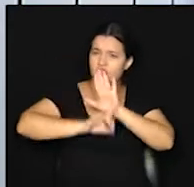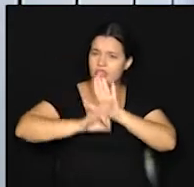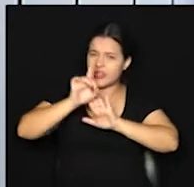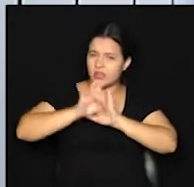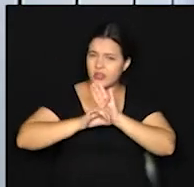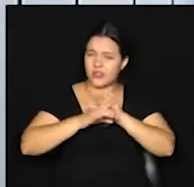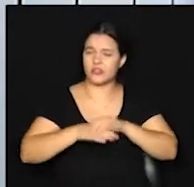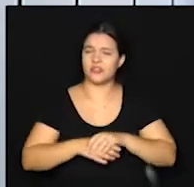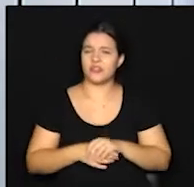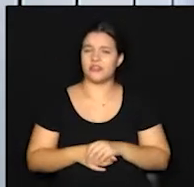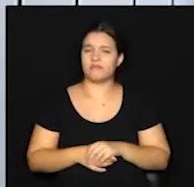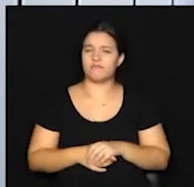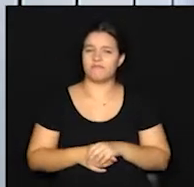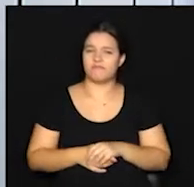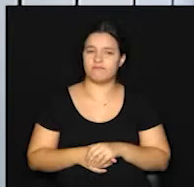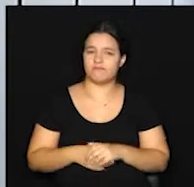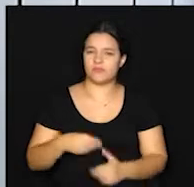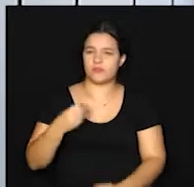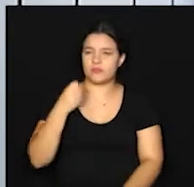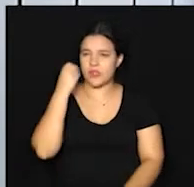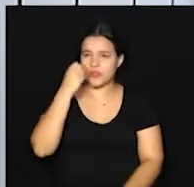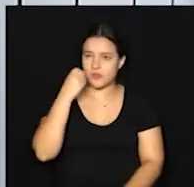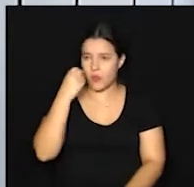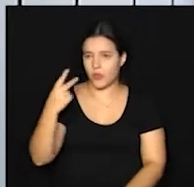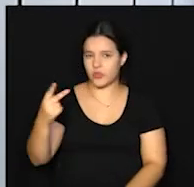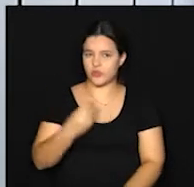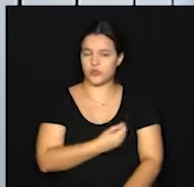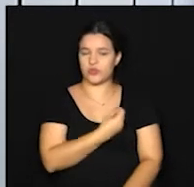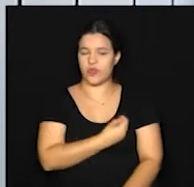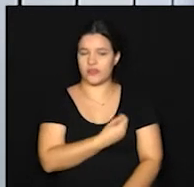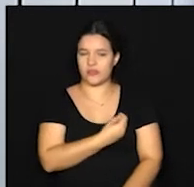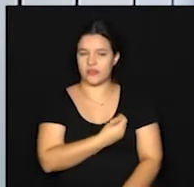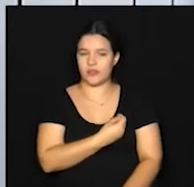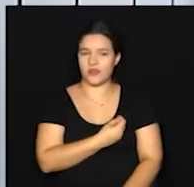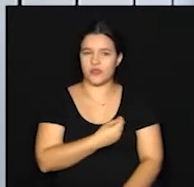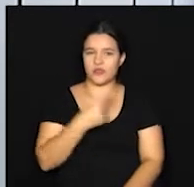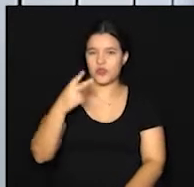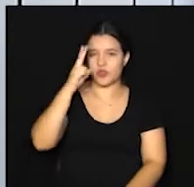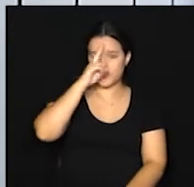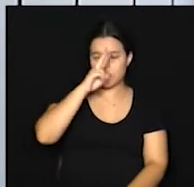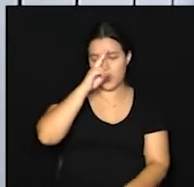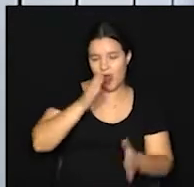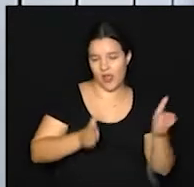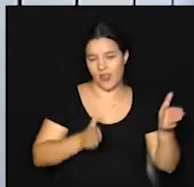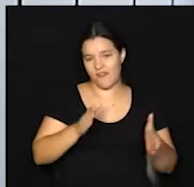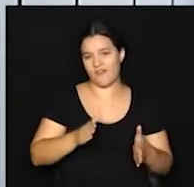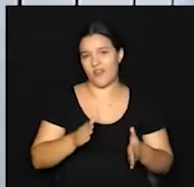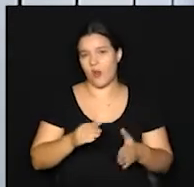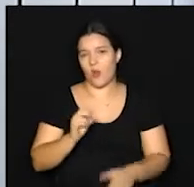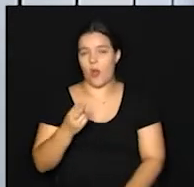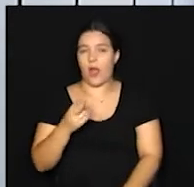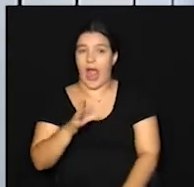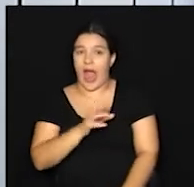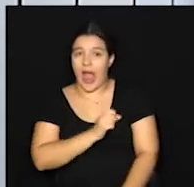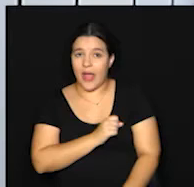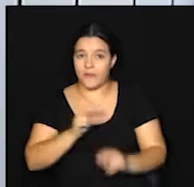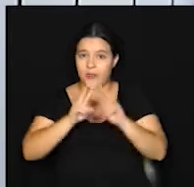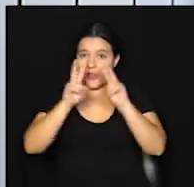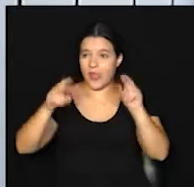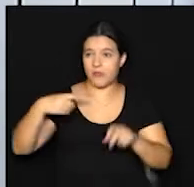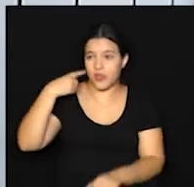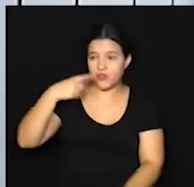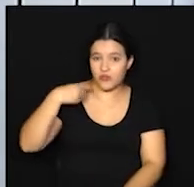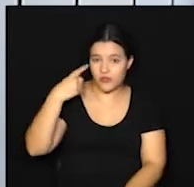você passou na sua vida tem a ver pela sua escolha ou foi uma paixão, foi algo que você estudou e se